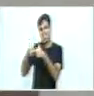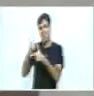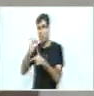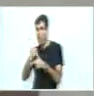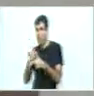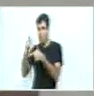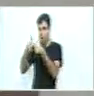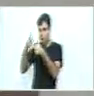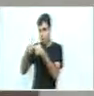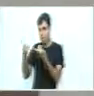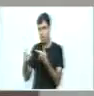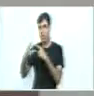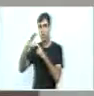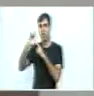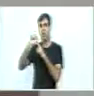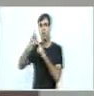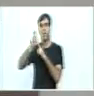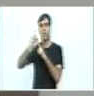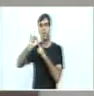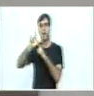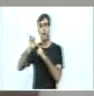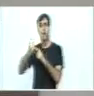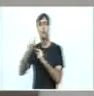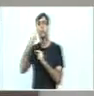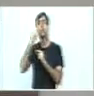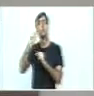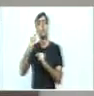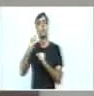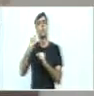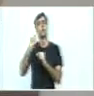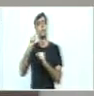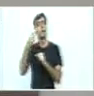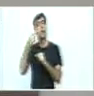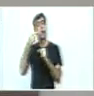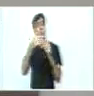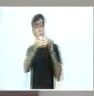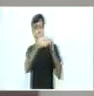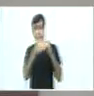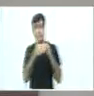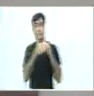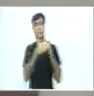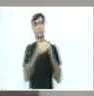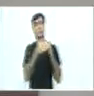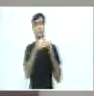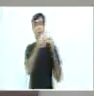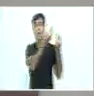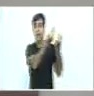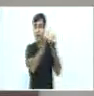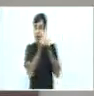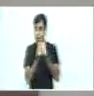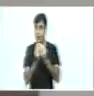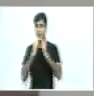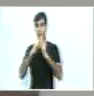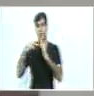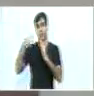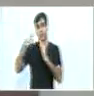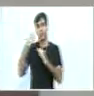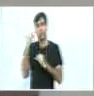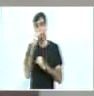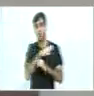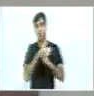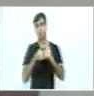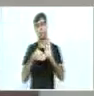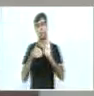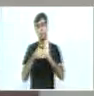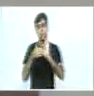Carlitos Alves, que é exatamente encaminhar, né, pedir ao Executivo que encaminhe para essa casa o novo plano de